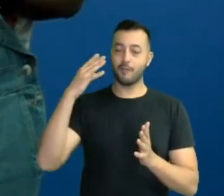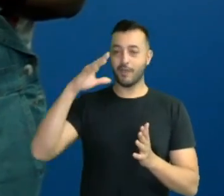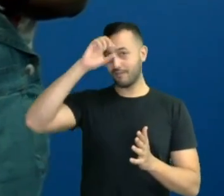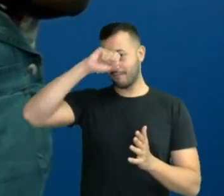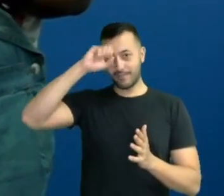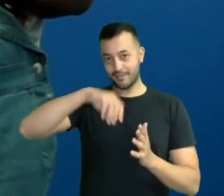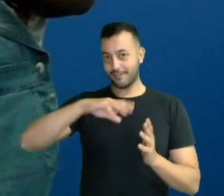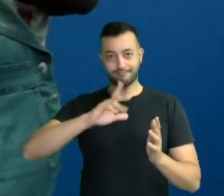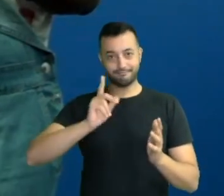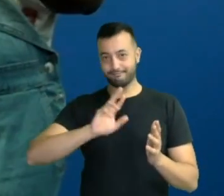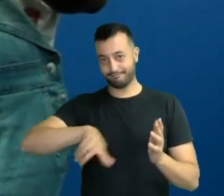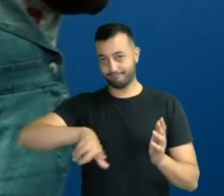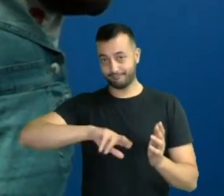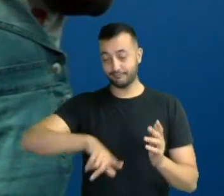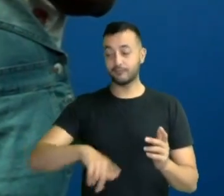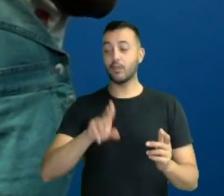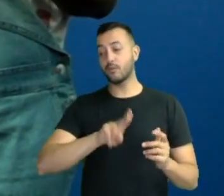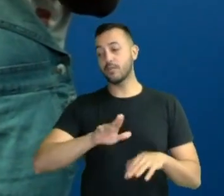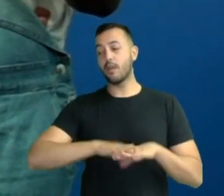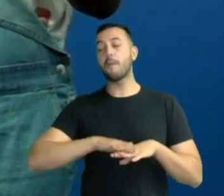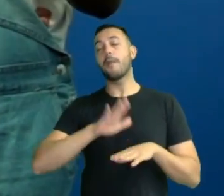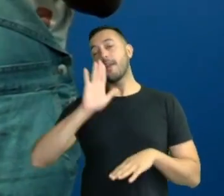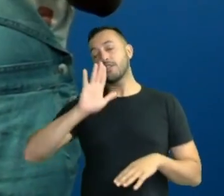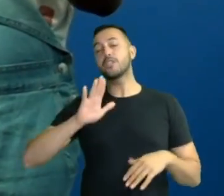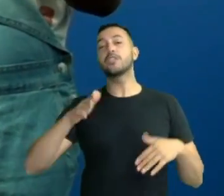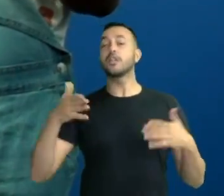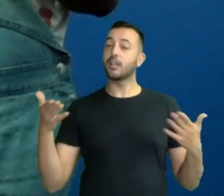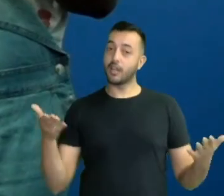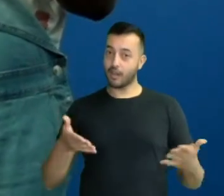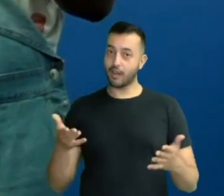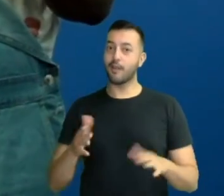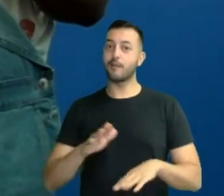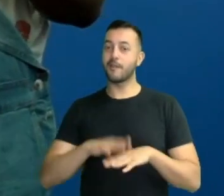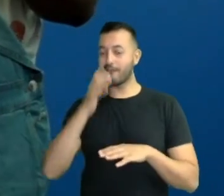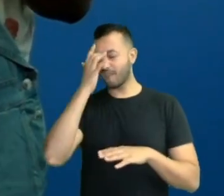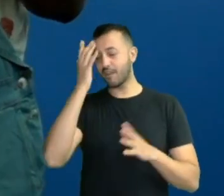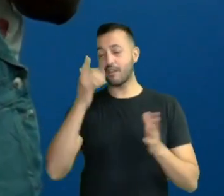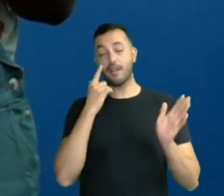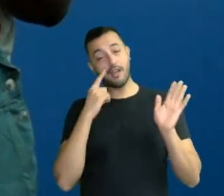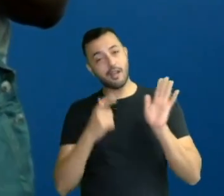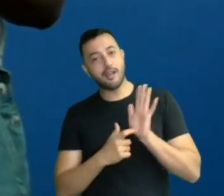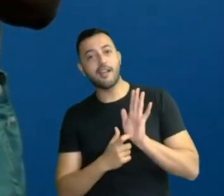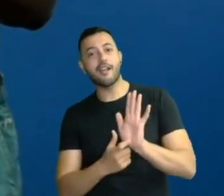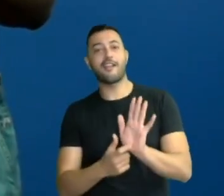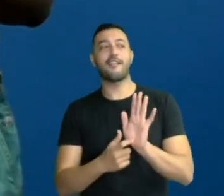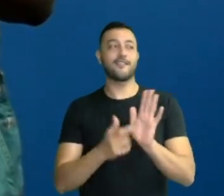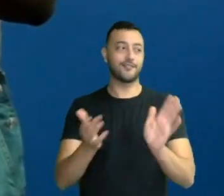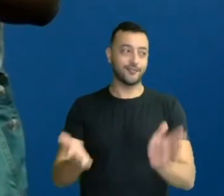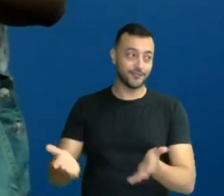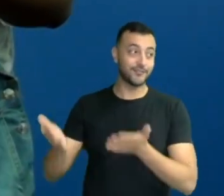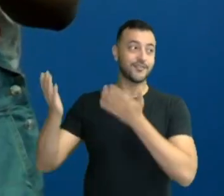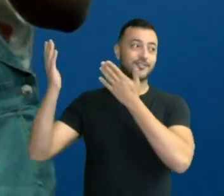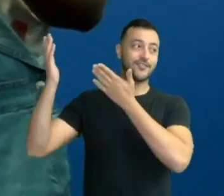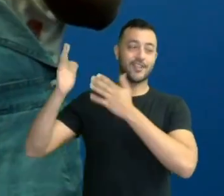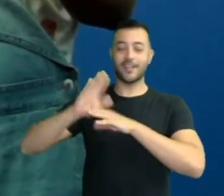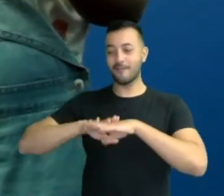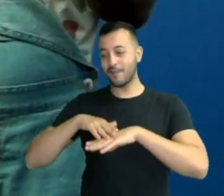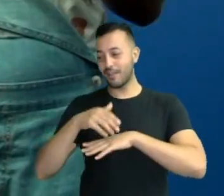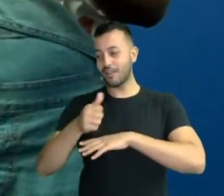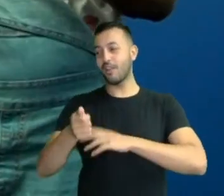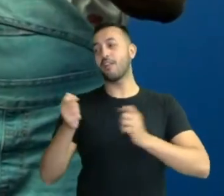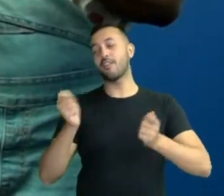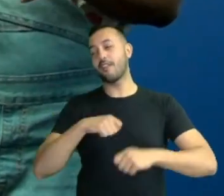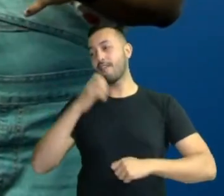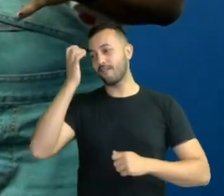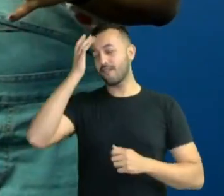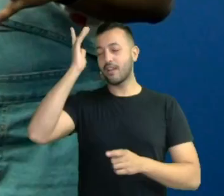são os verbos mais usados. Aí eu trouxe para ficar mais à mão, né? Para vocês terem como ver melhor, para vocês terem ele